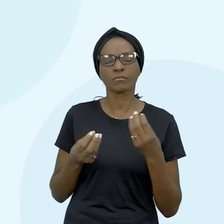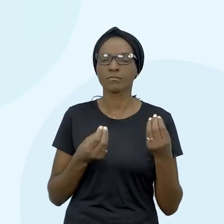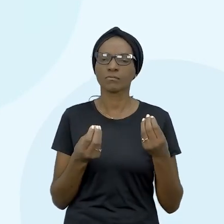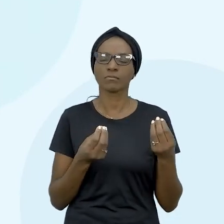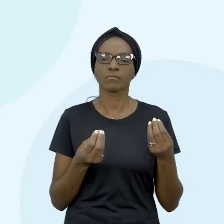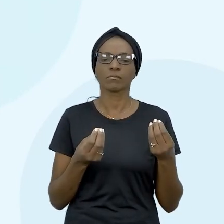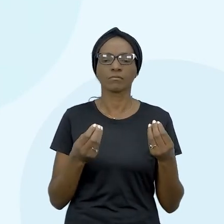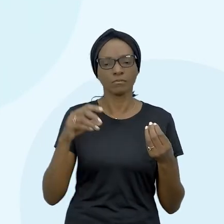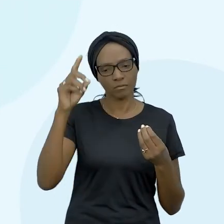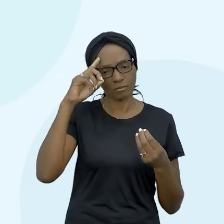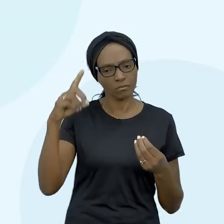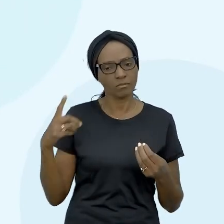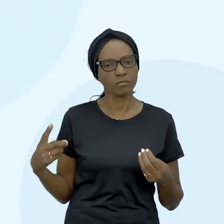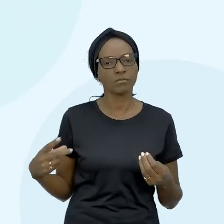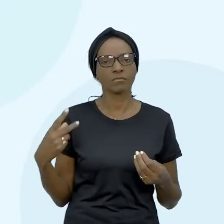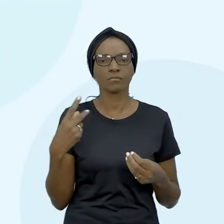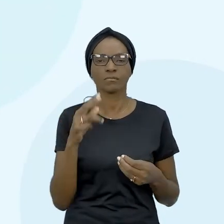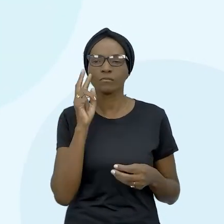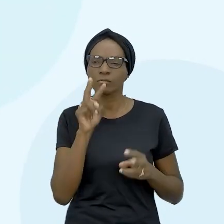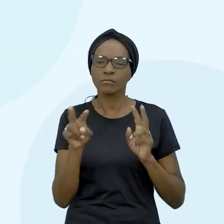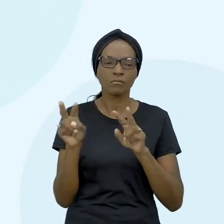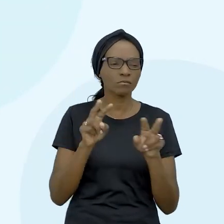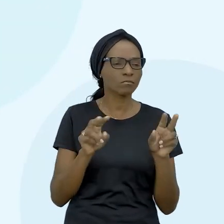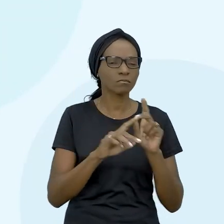cotidiano, a partir de notícias